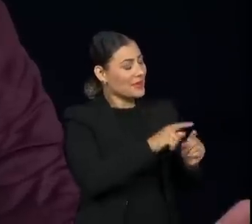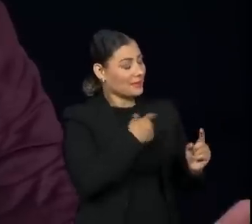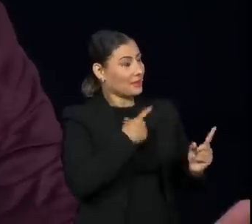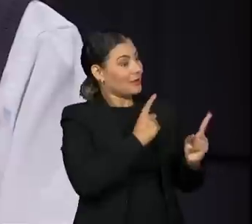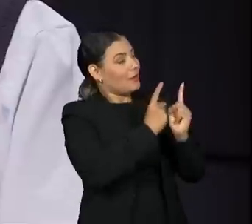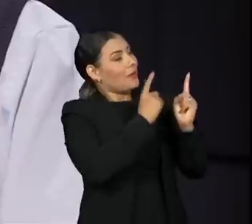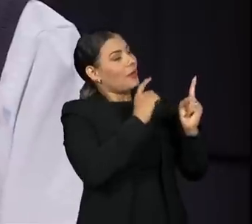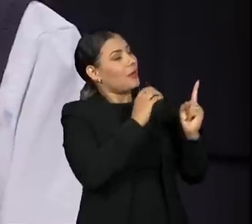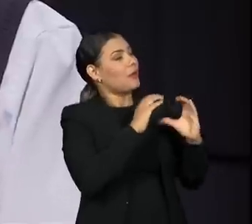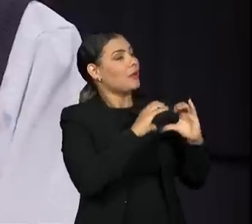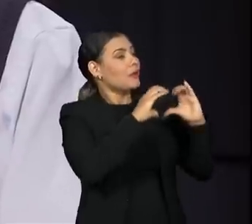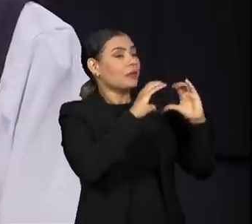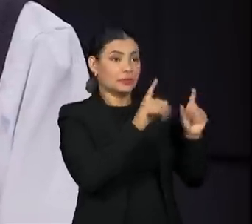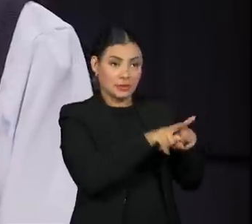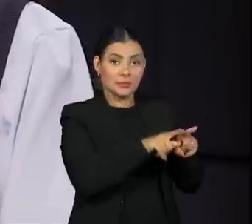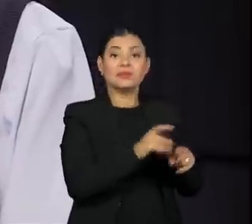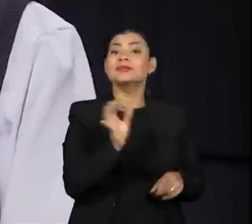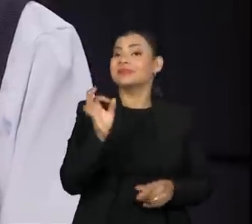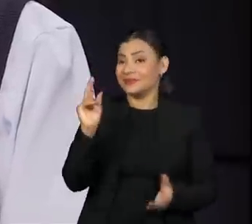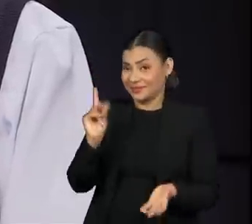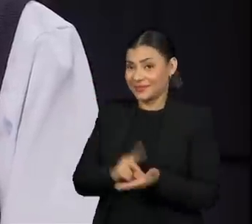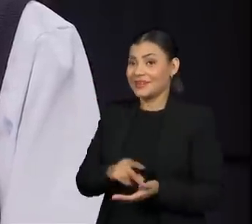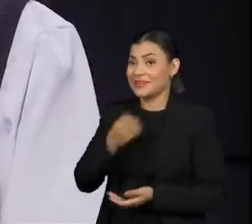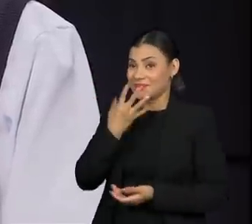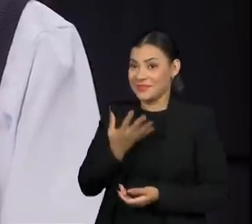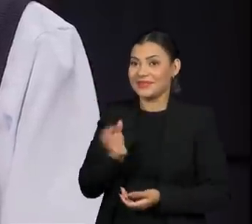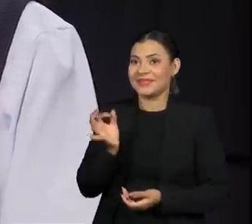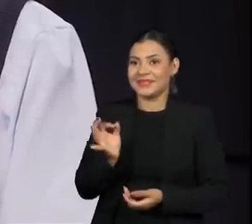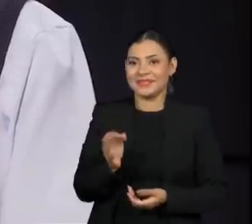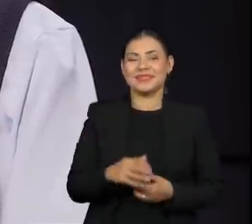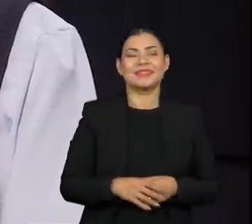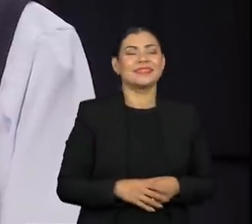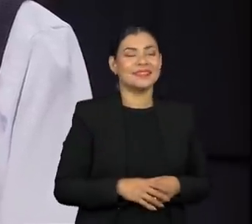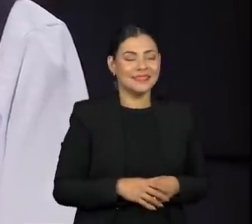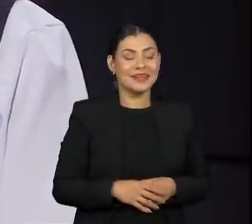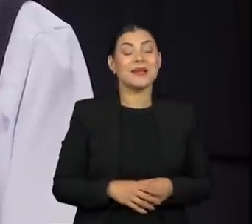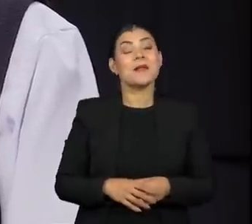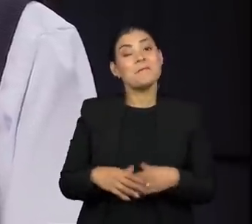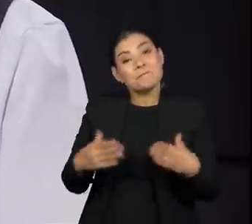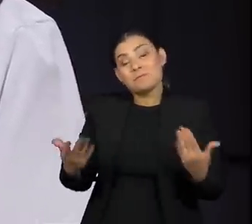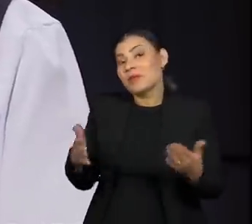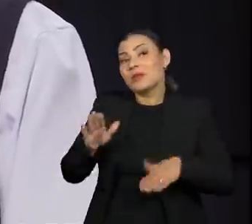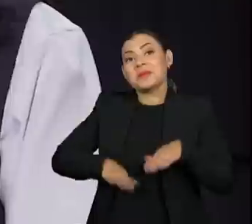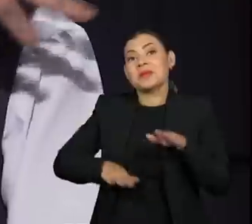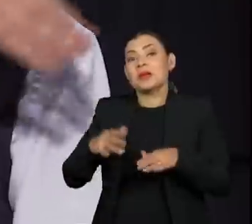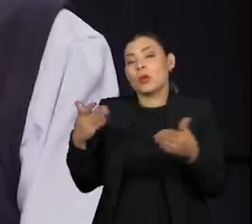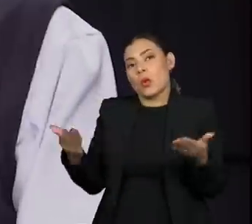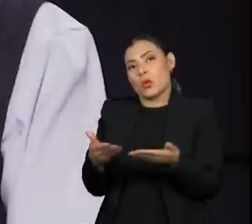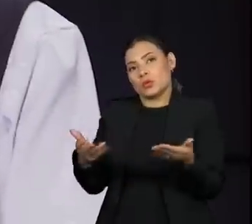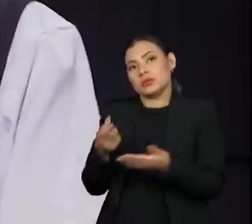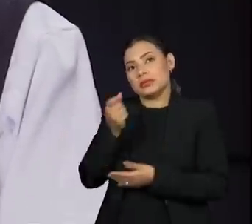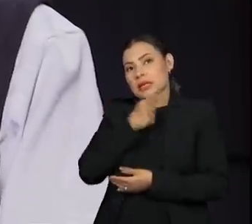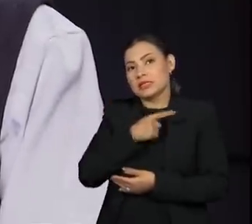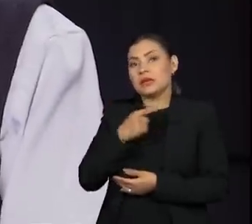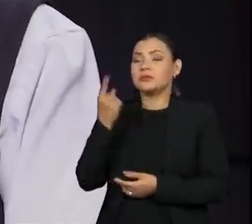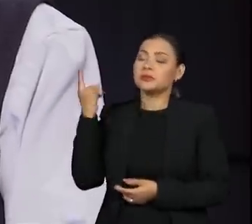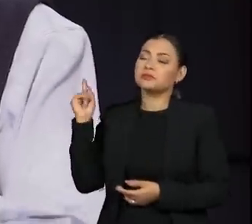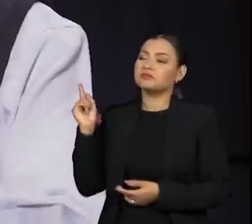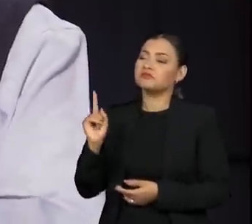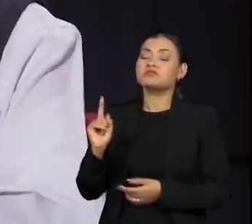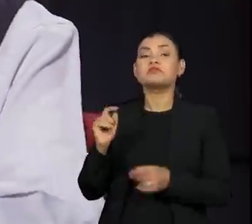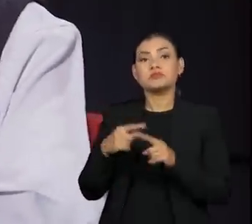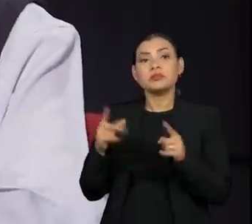a suicida Então isso é mal Isso é muito ruim esse negócio de hoje tá vindo para cá lento isso aí